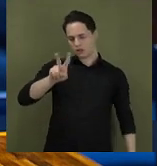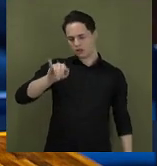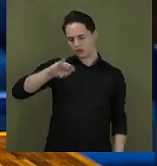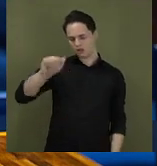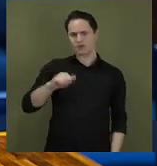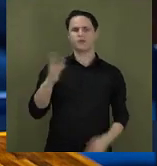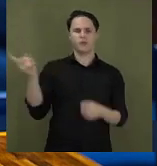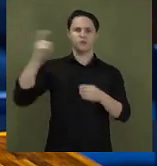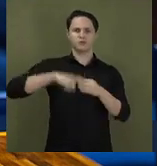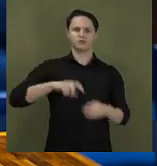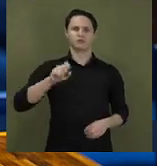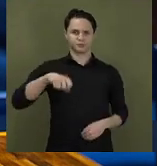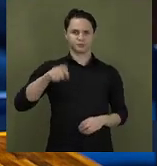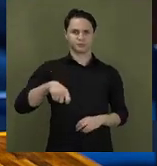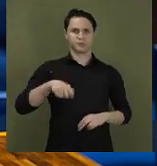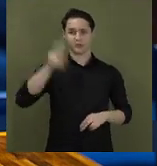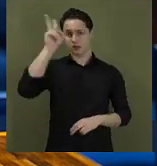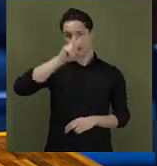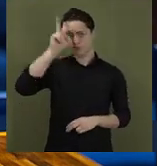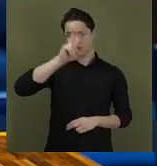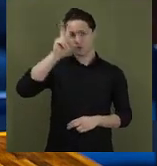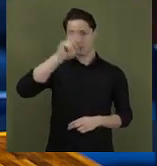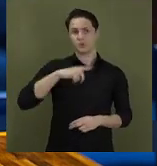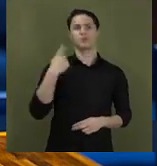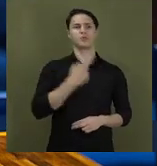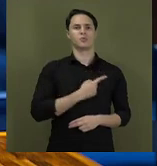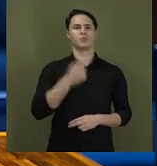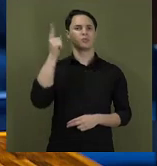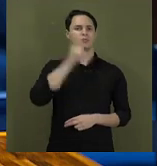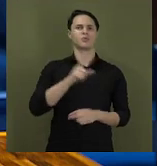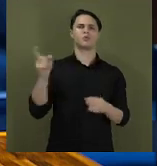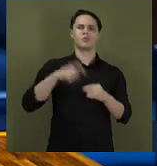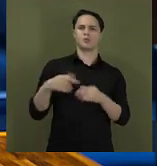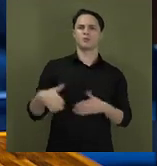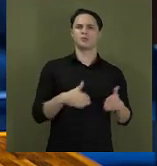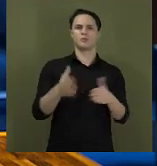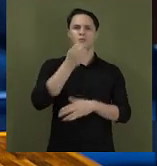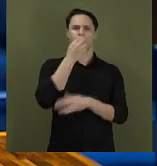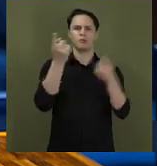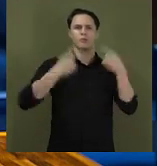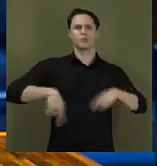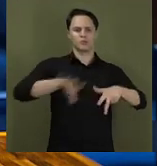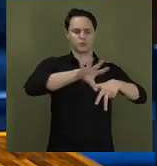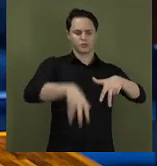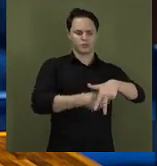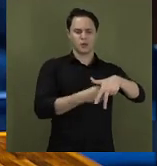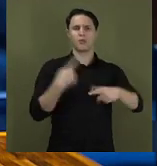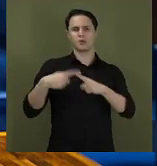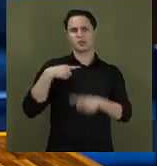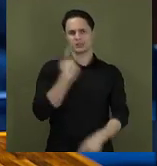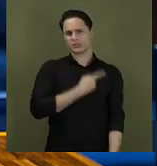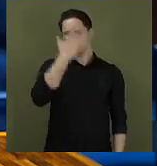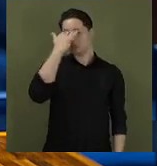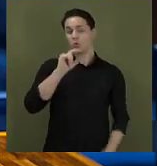resgatada pela história e que a gente ainda vai recuperar o bom caminho de combate à corrupção. Porque uma coisa a gente sabe, o que faz